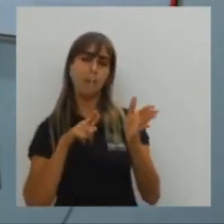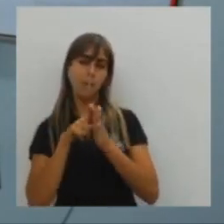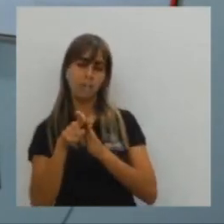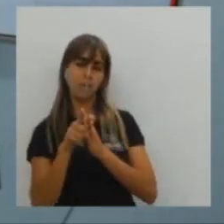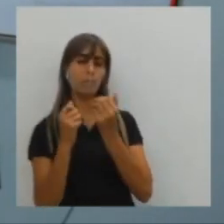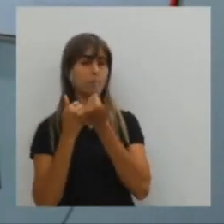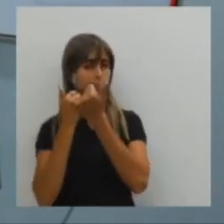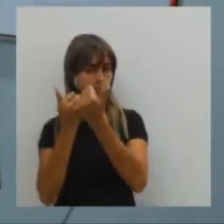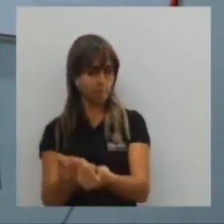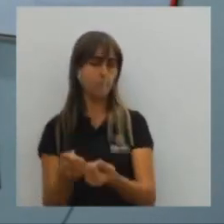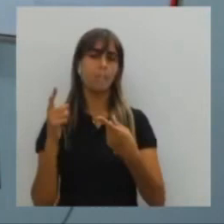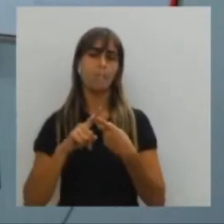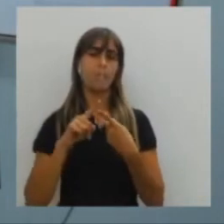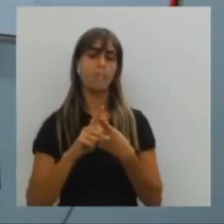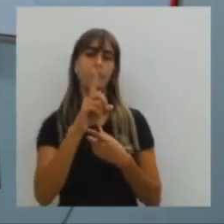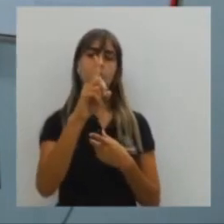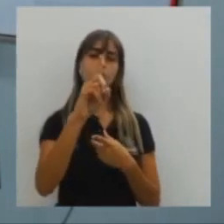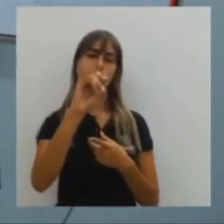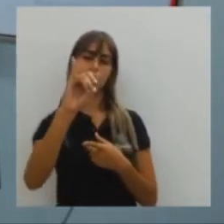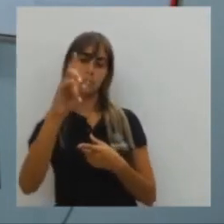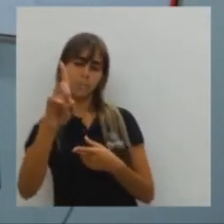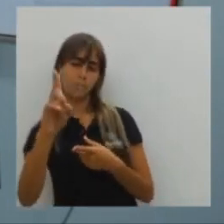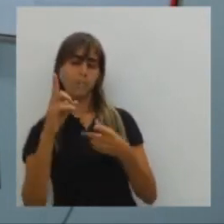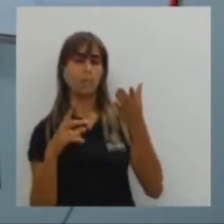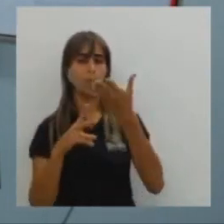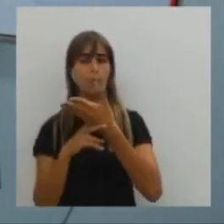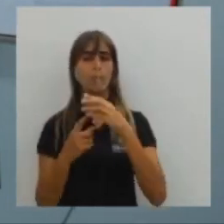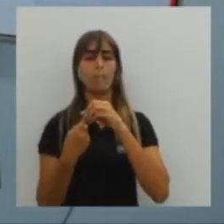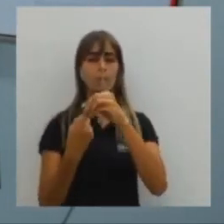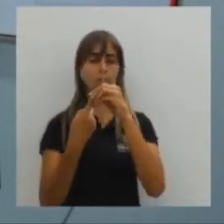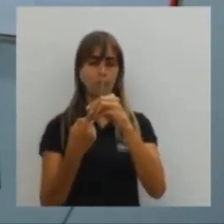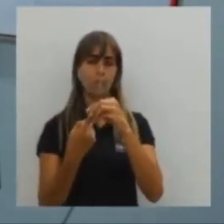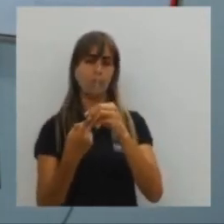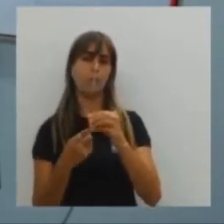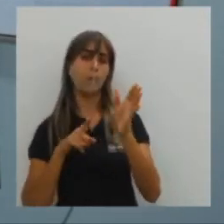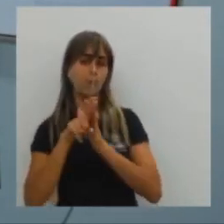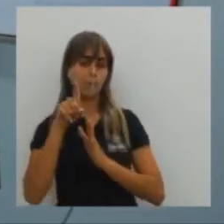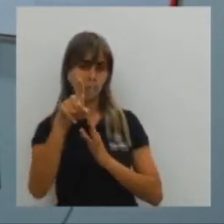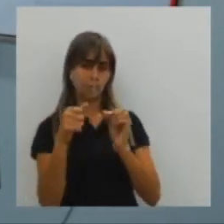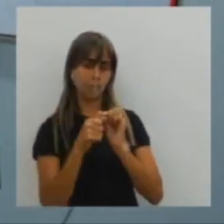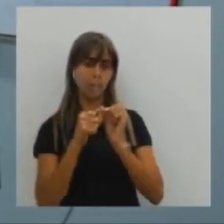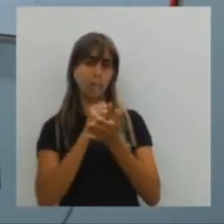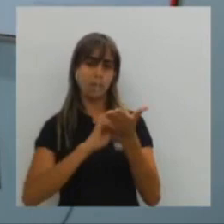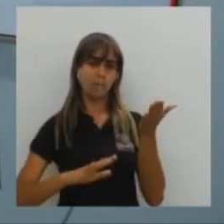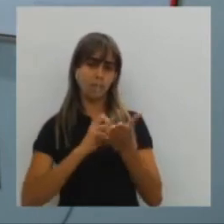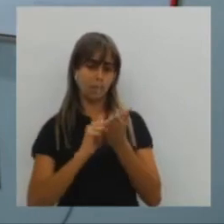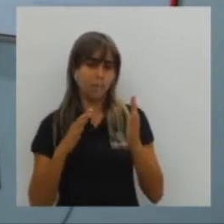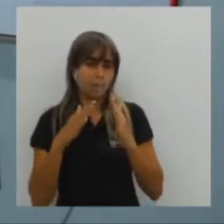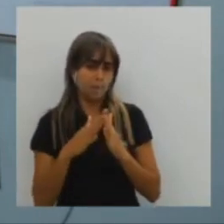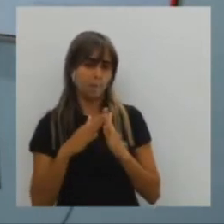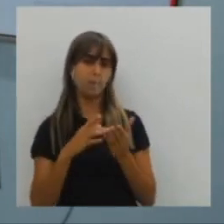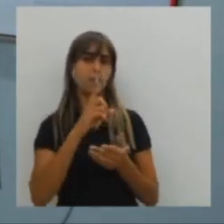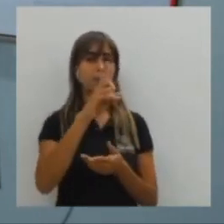que é o auxiliar, e o outro do, tá certo? Que é o verbo principal, a atuação. Então, eu pergunto para você, você fez a atividade de casa? Did